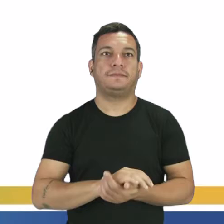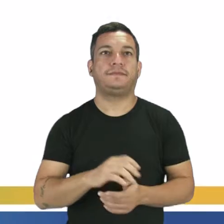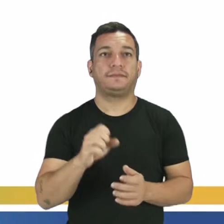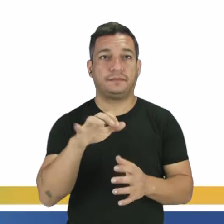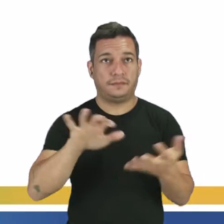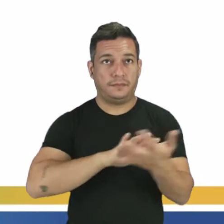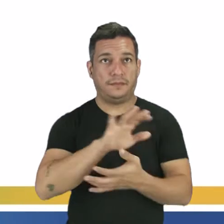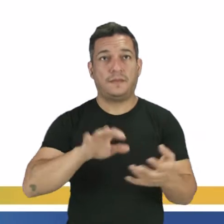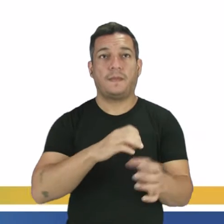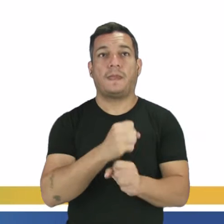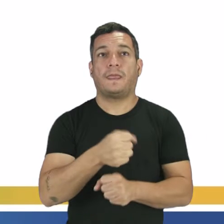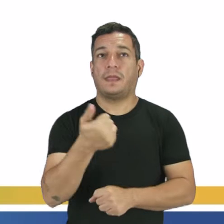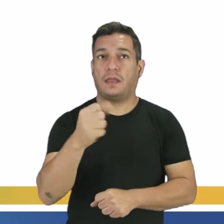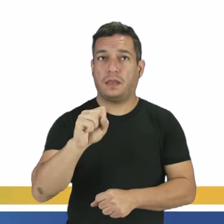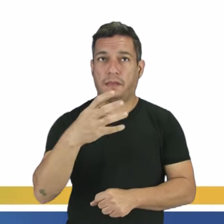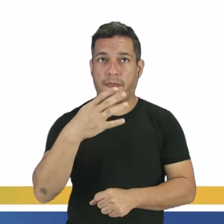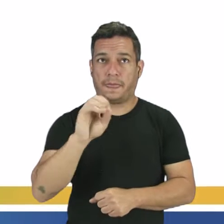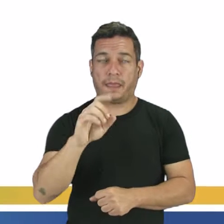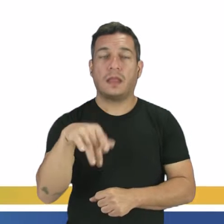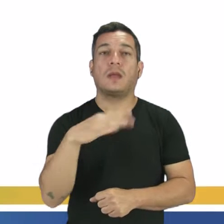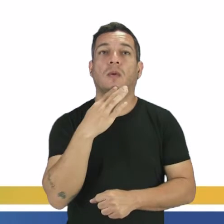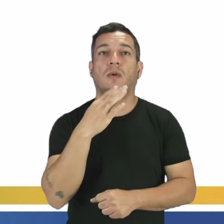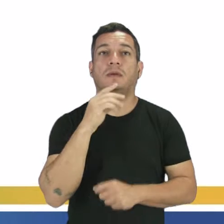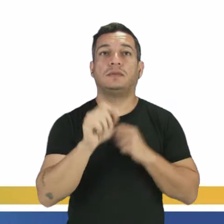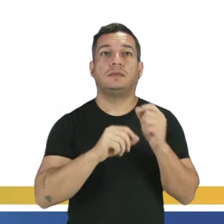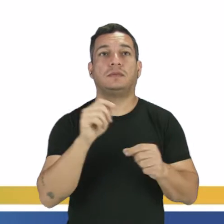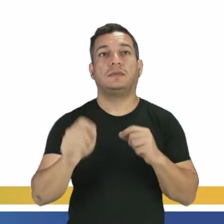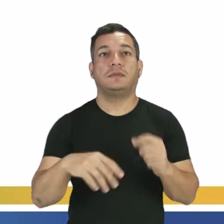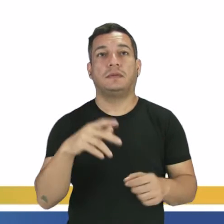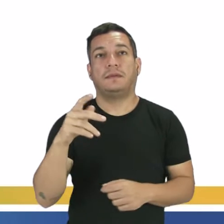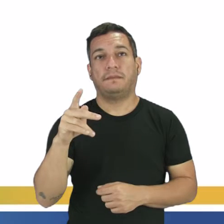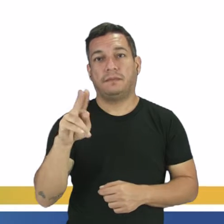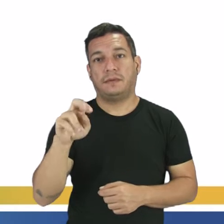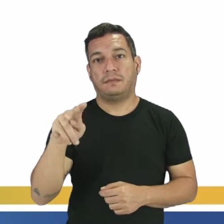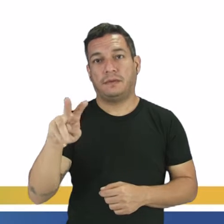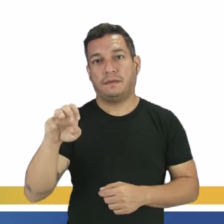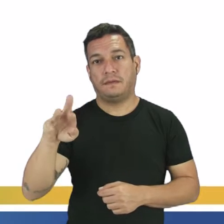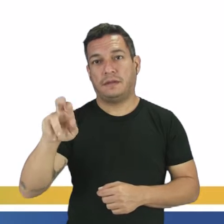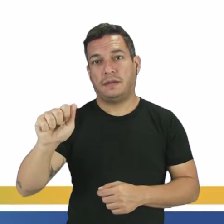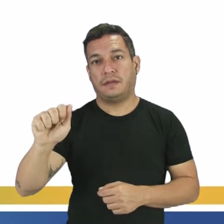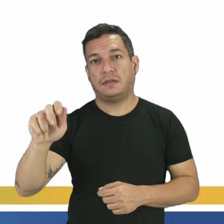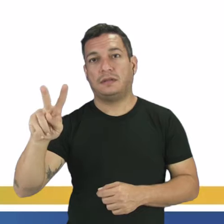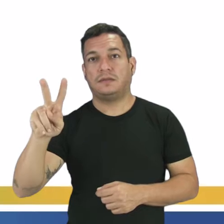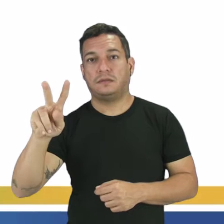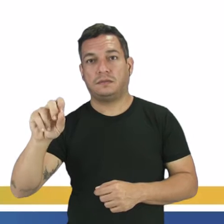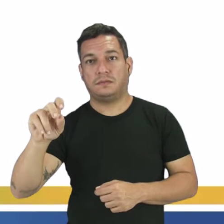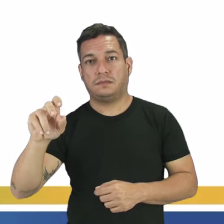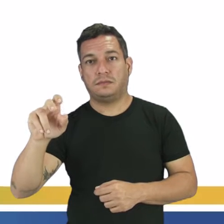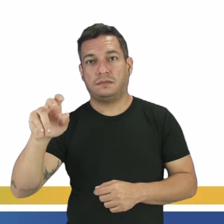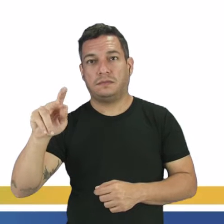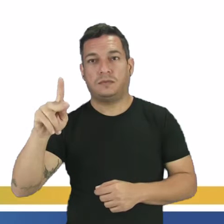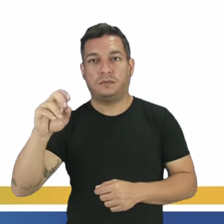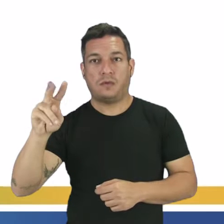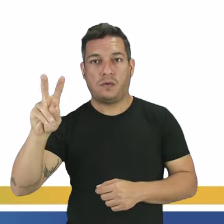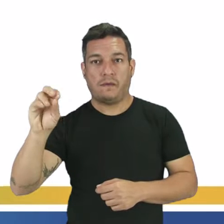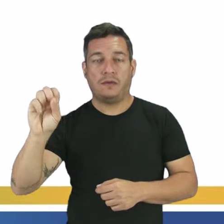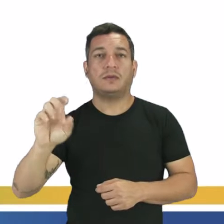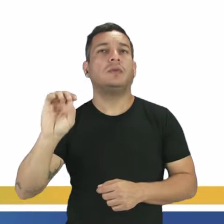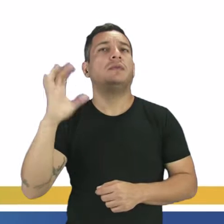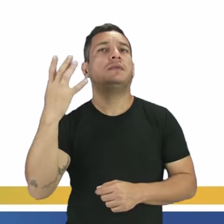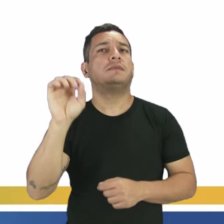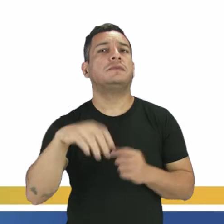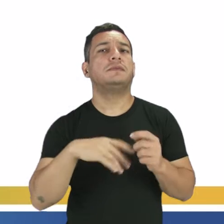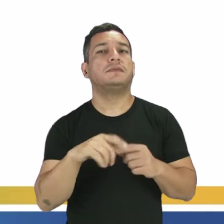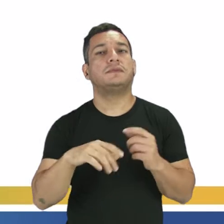Revolução de 1848, que é conhecida como Primavera dos Povos, e que fatores contribuíram para